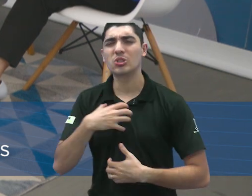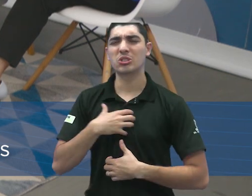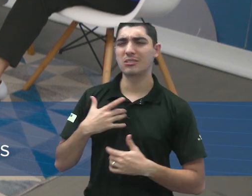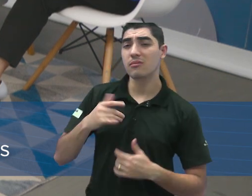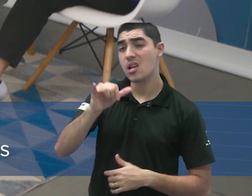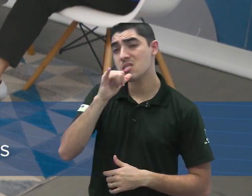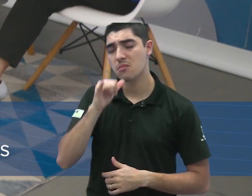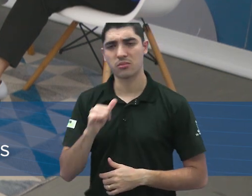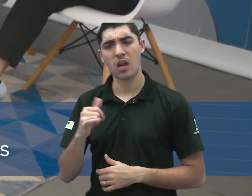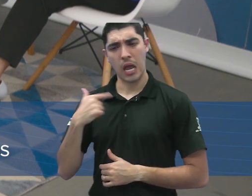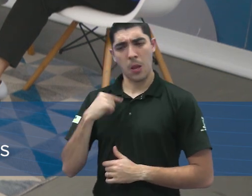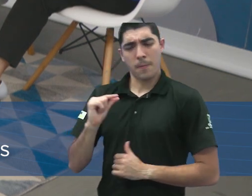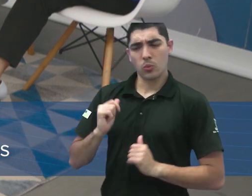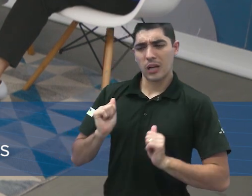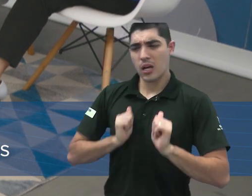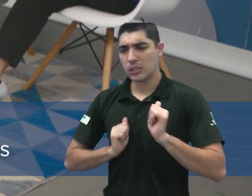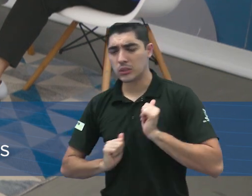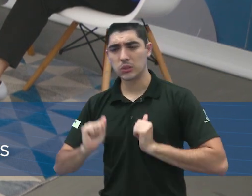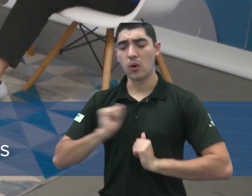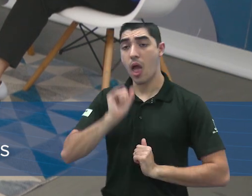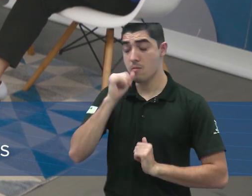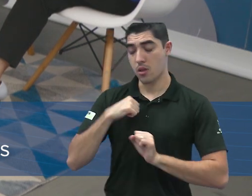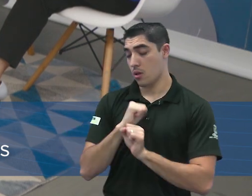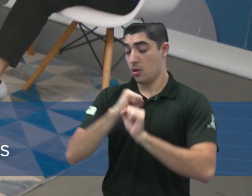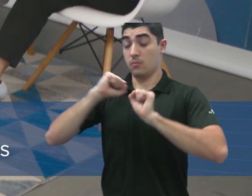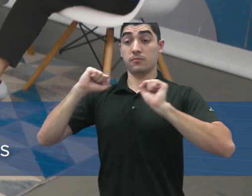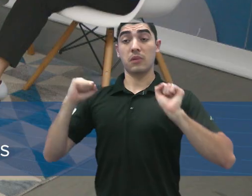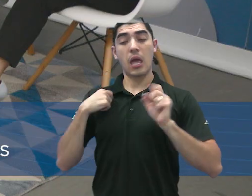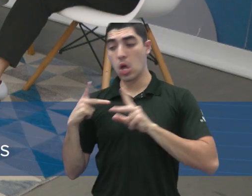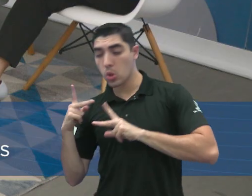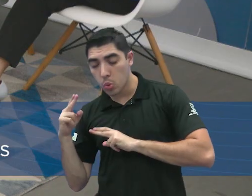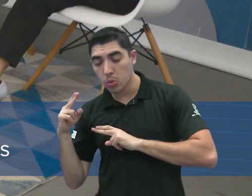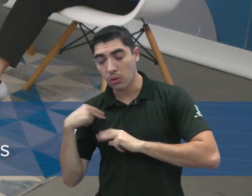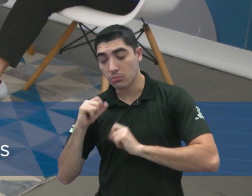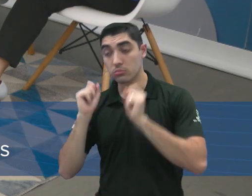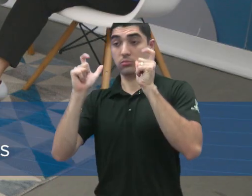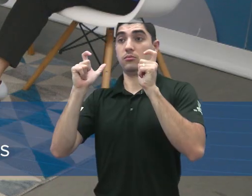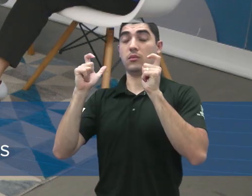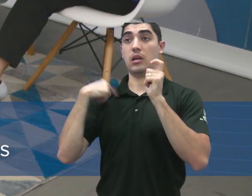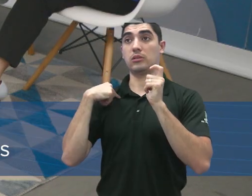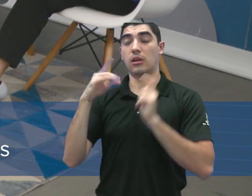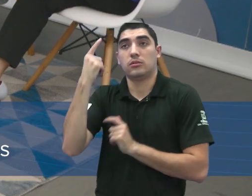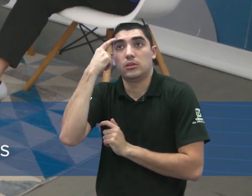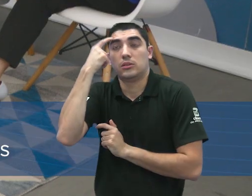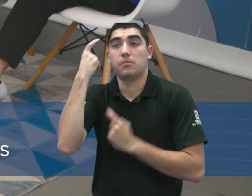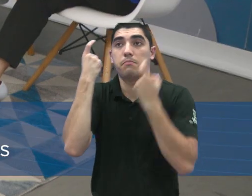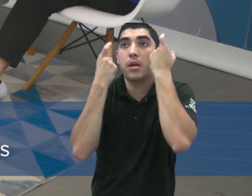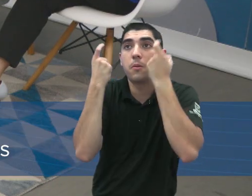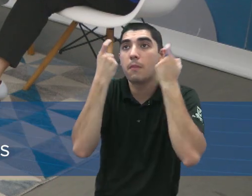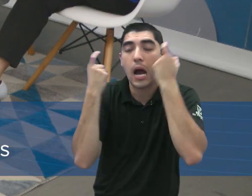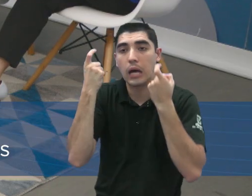Eu já estou ficando um pouco ansioso ali, eu acordo já, às vezes já nem dormi à noite, né? Pensando um pouco, né? No que eu